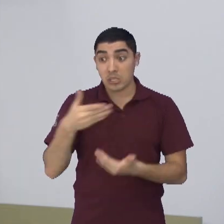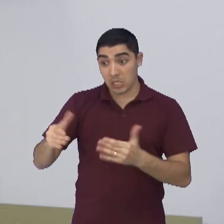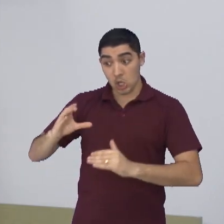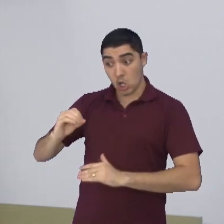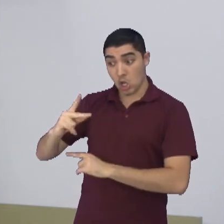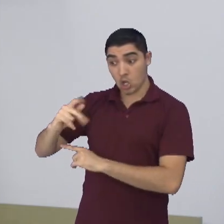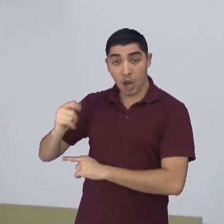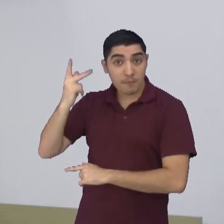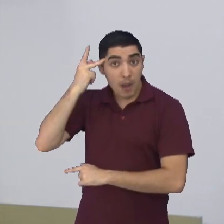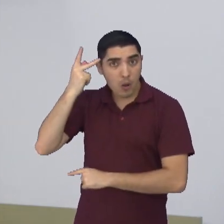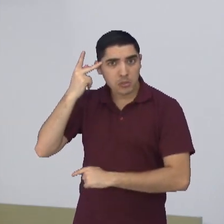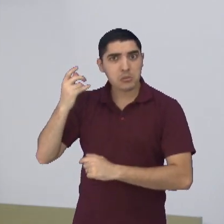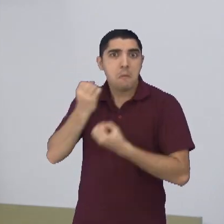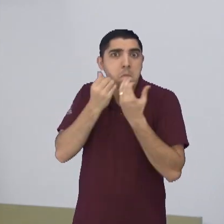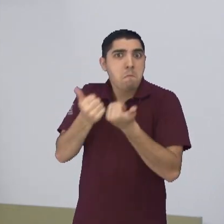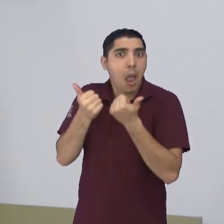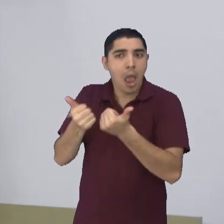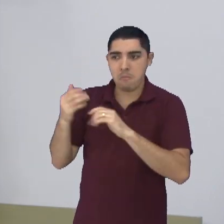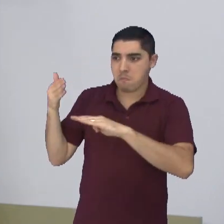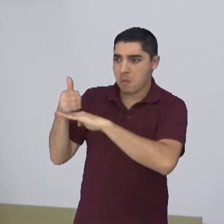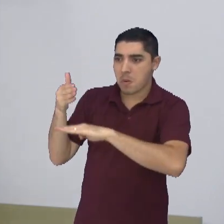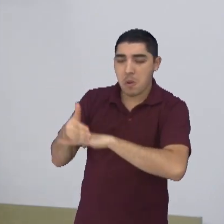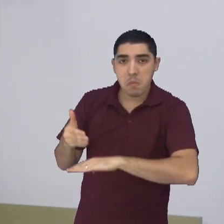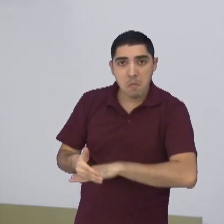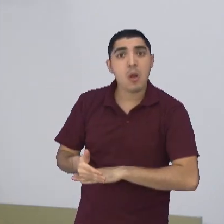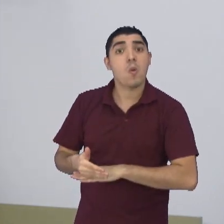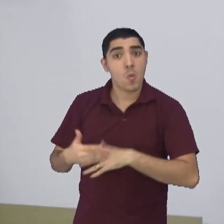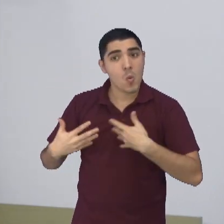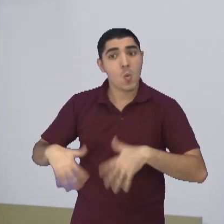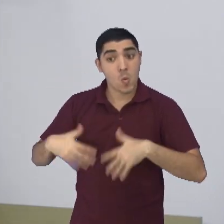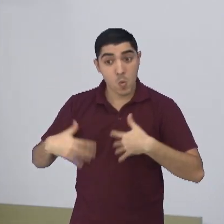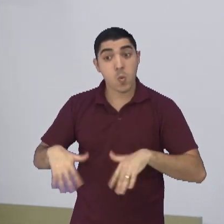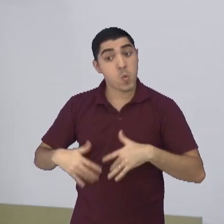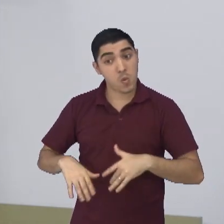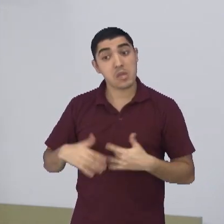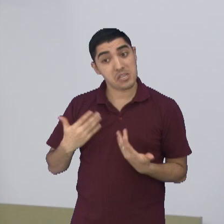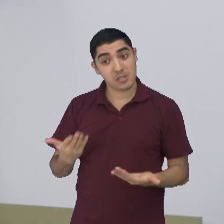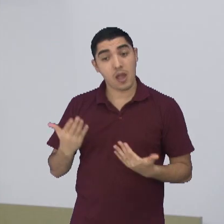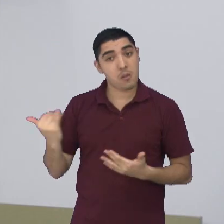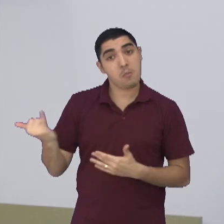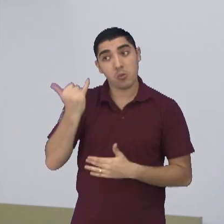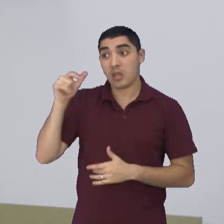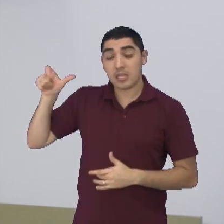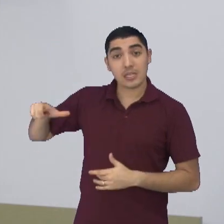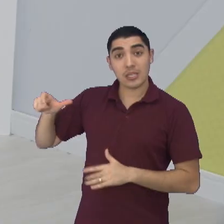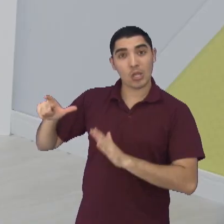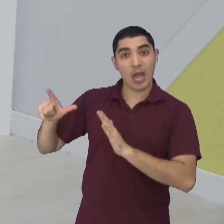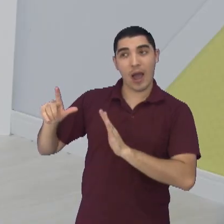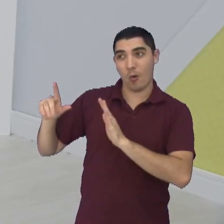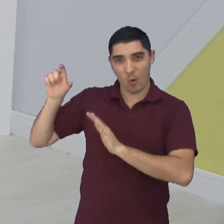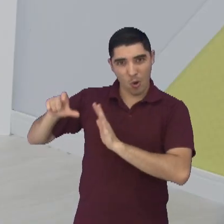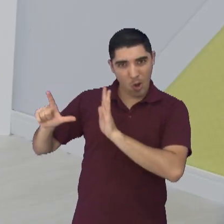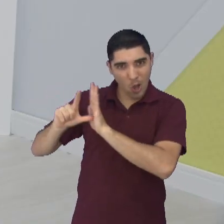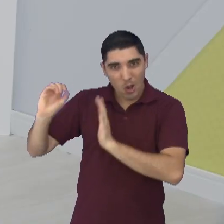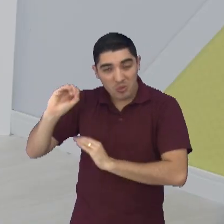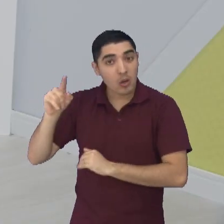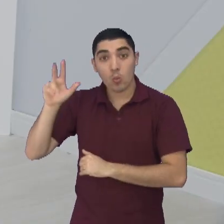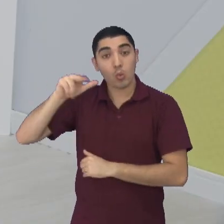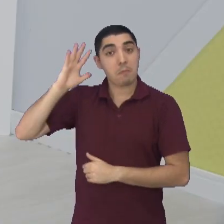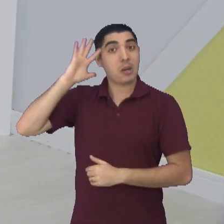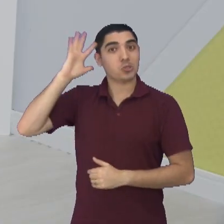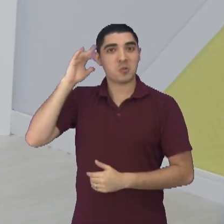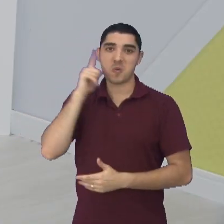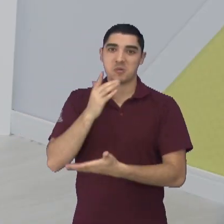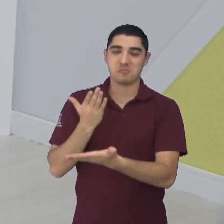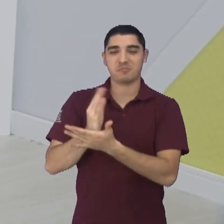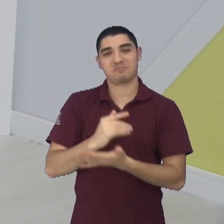Então, esse próximo passo acho que está vindo de vento em popa, melhor até do que eles próprios esperavam. Pois é, sucesso aí para o Grupo Oscar,